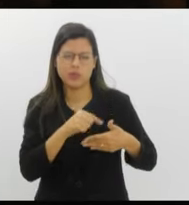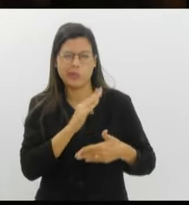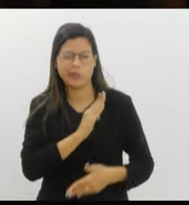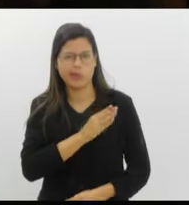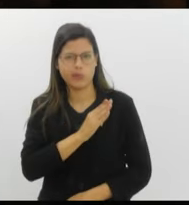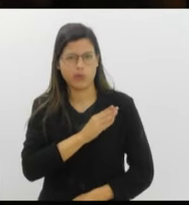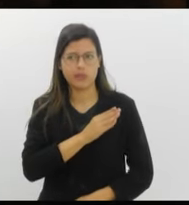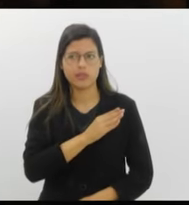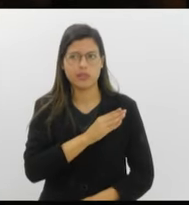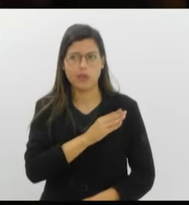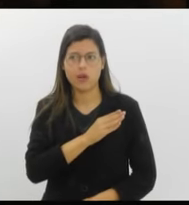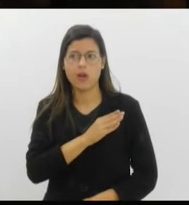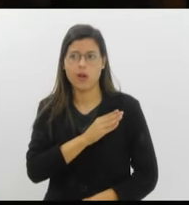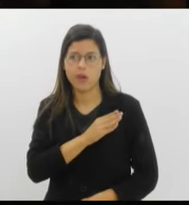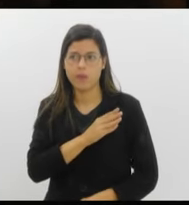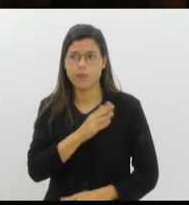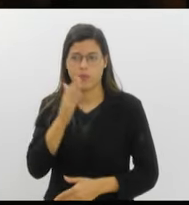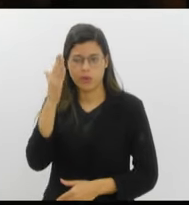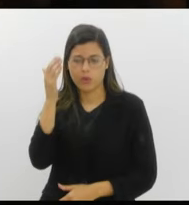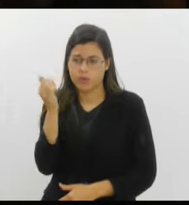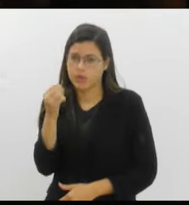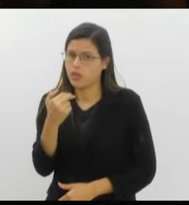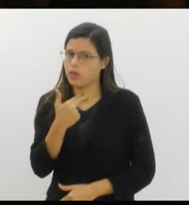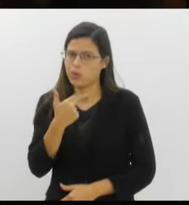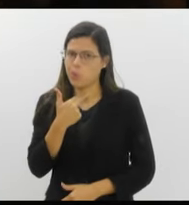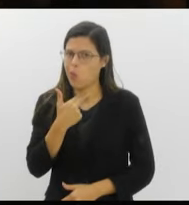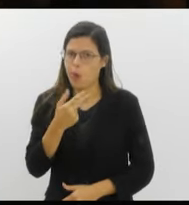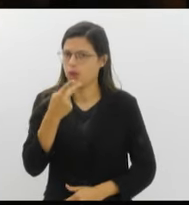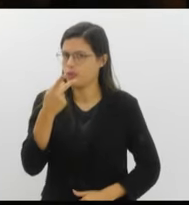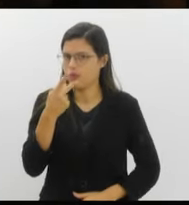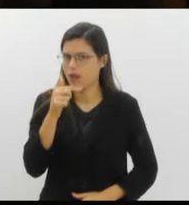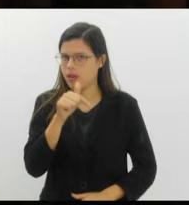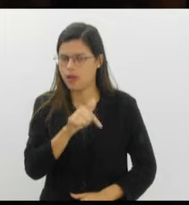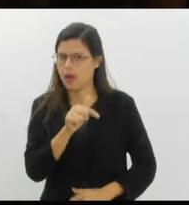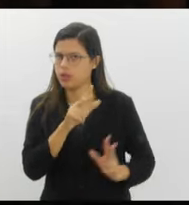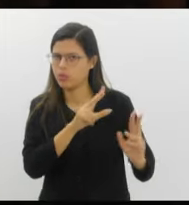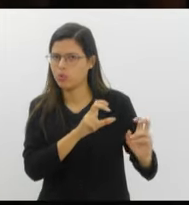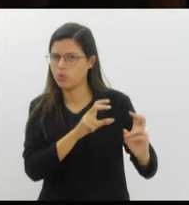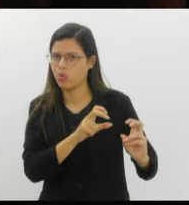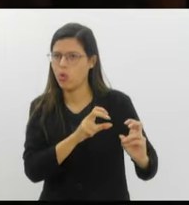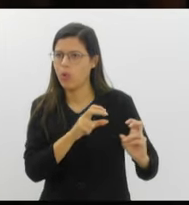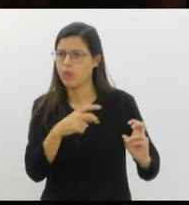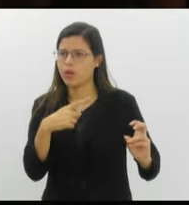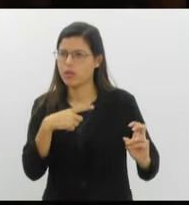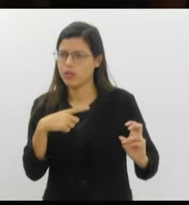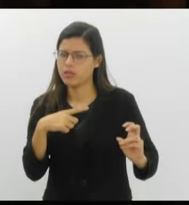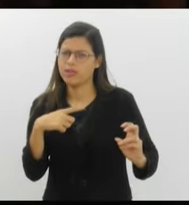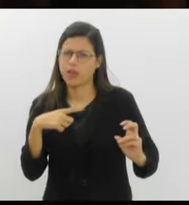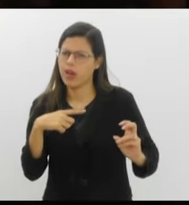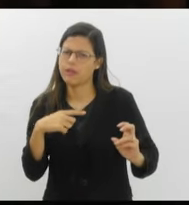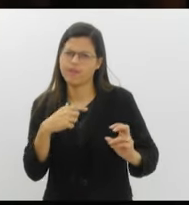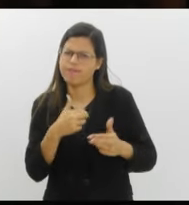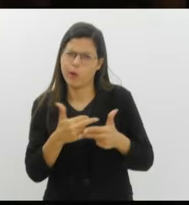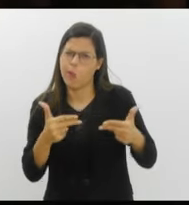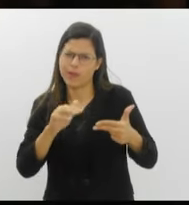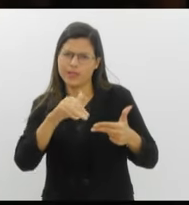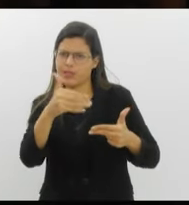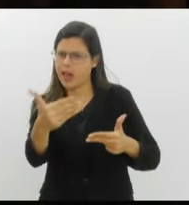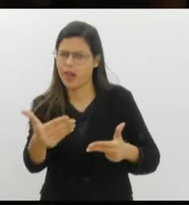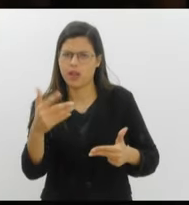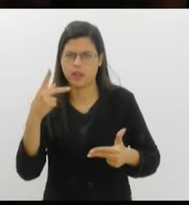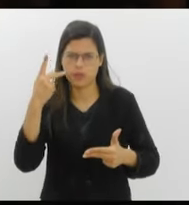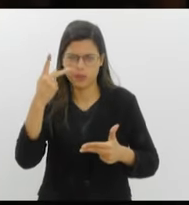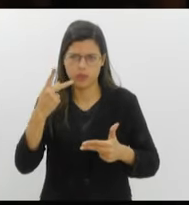coração é terra que a gente não deve se meter. Há razões muito além da política, e aqui eu não me refiro